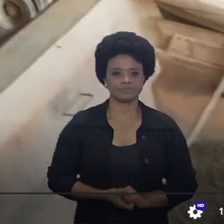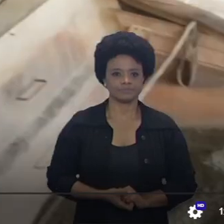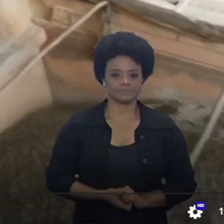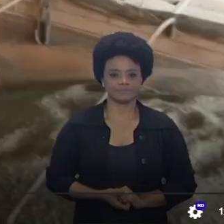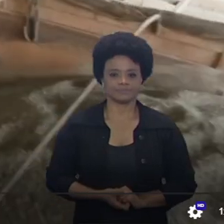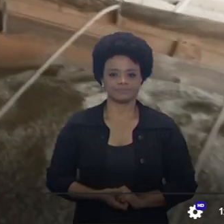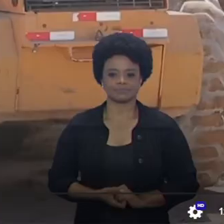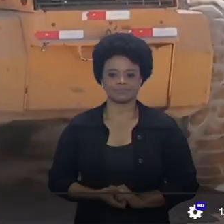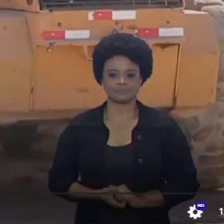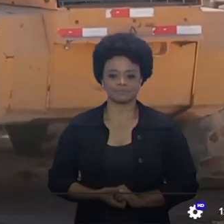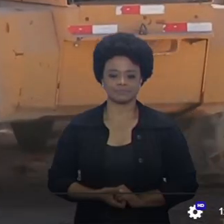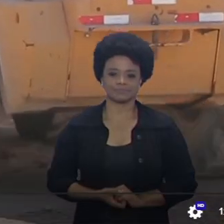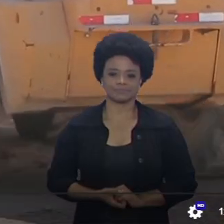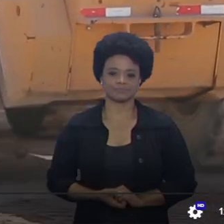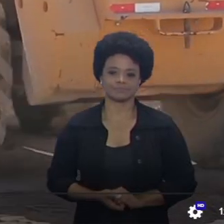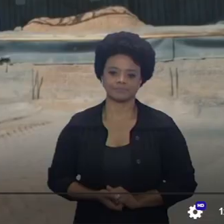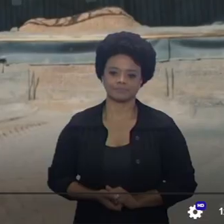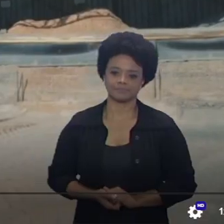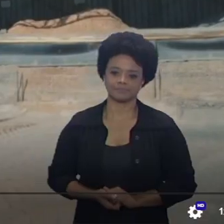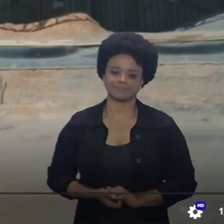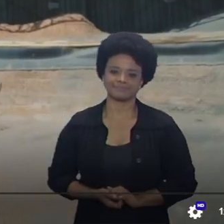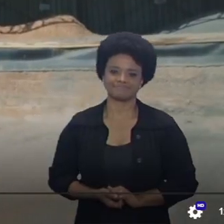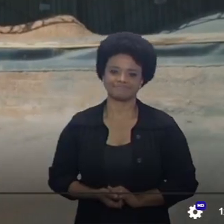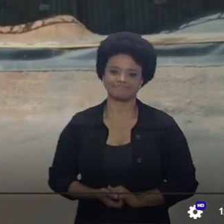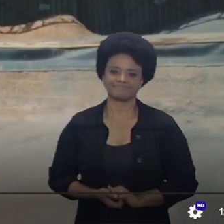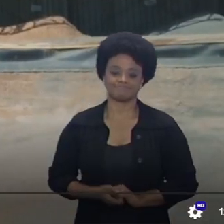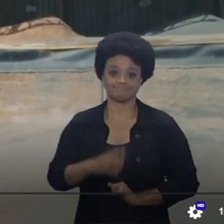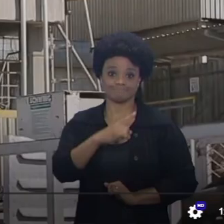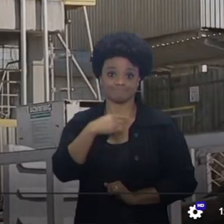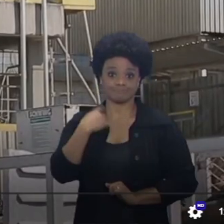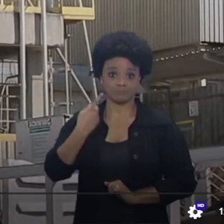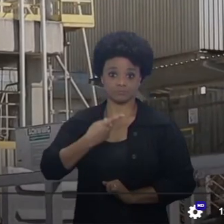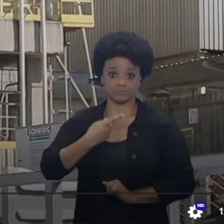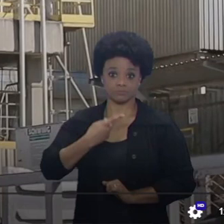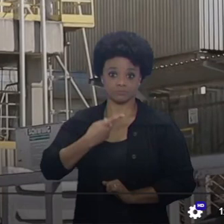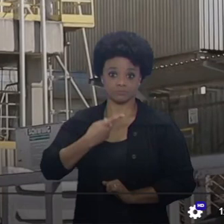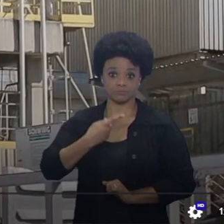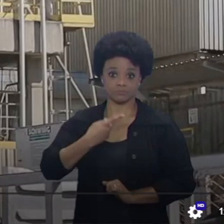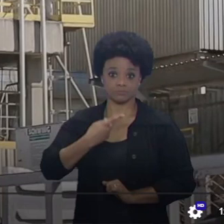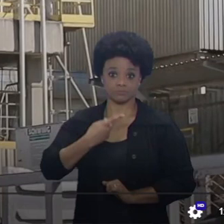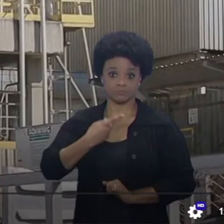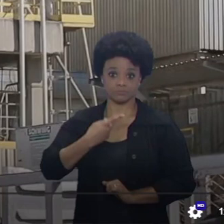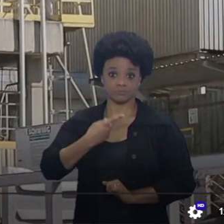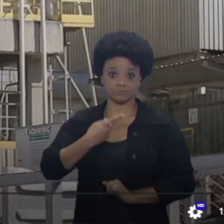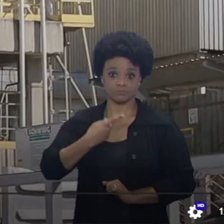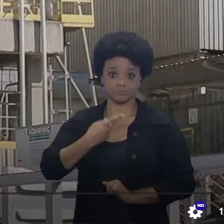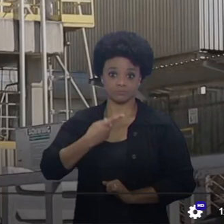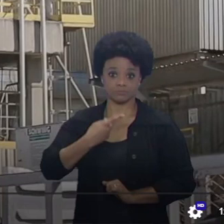Estamos em uma usina de concreto